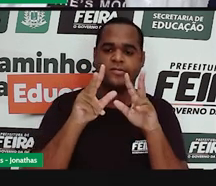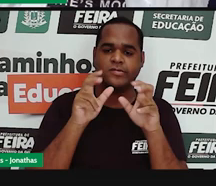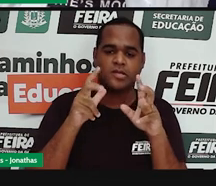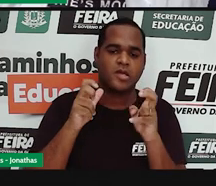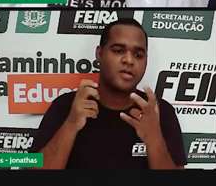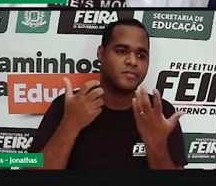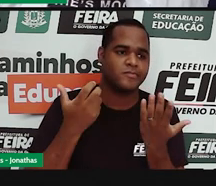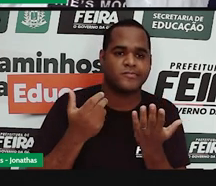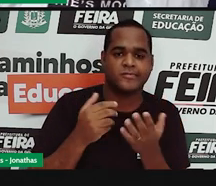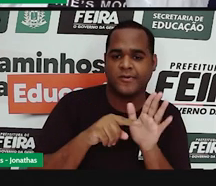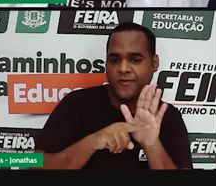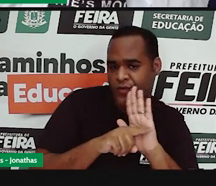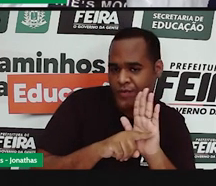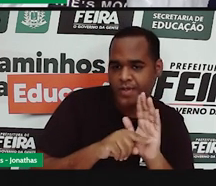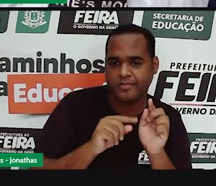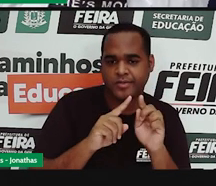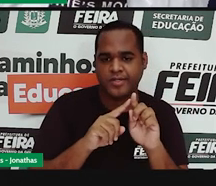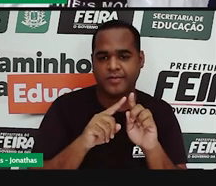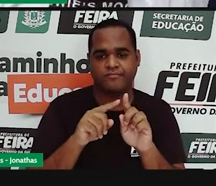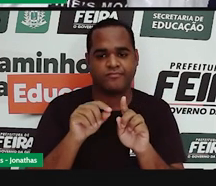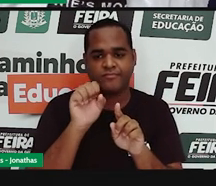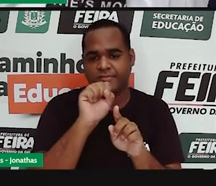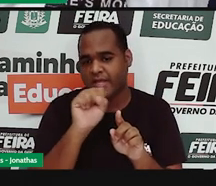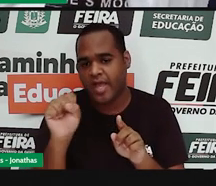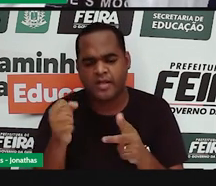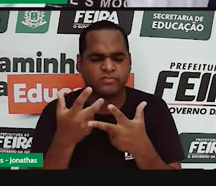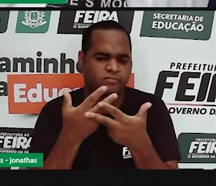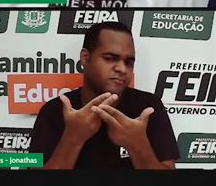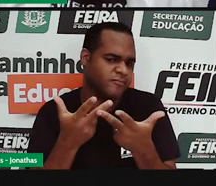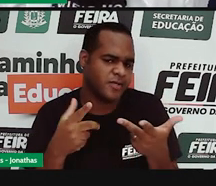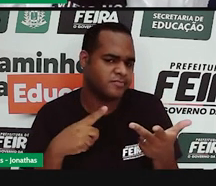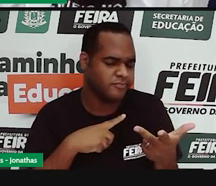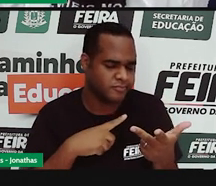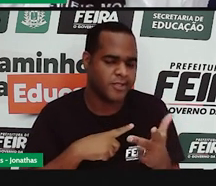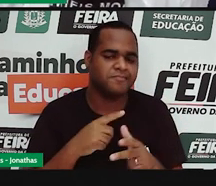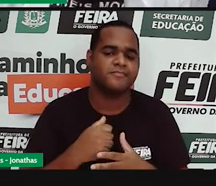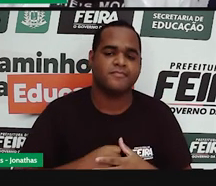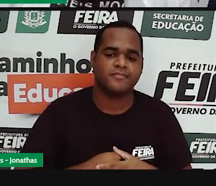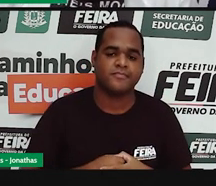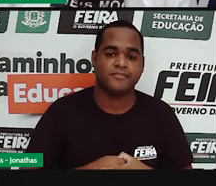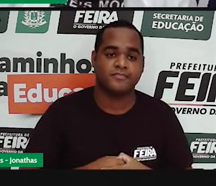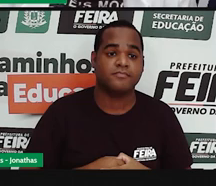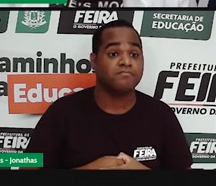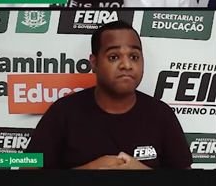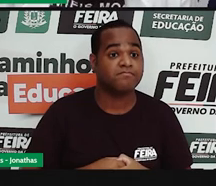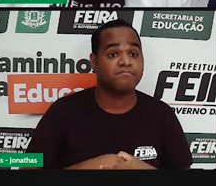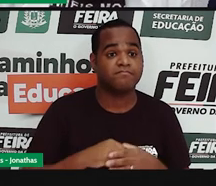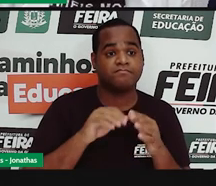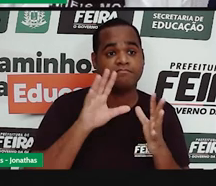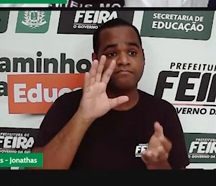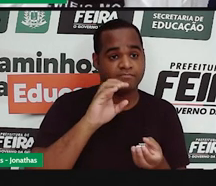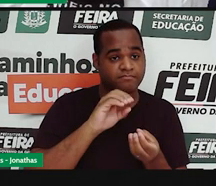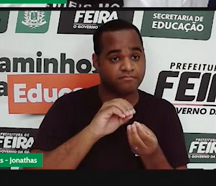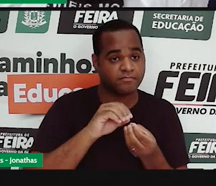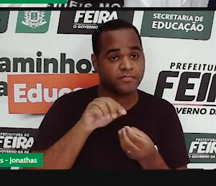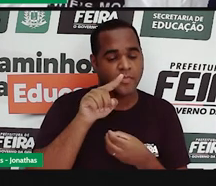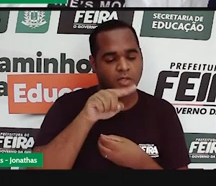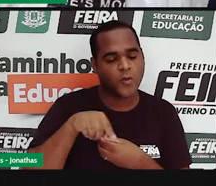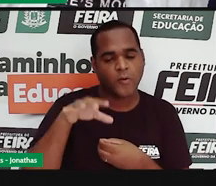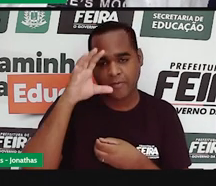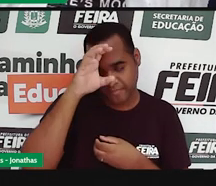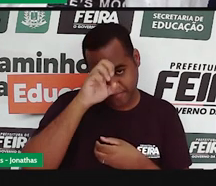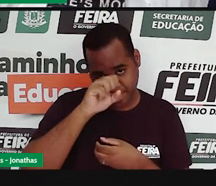filme, de série, de outros eventos. Então, pessoal, o que foi que a gente aprendeu